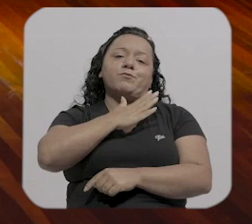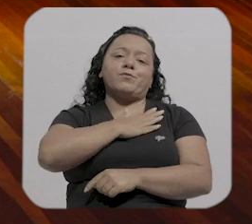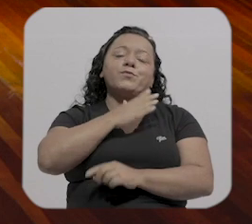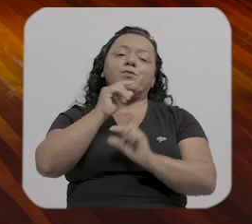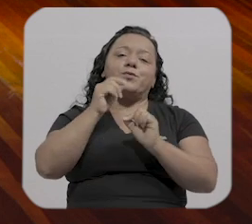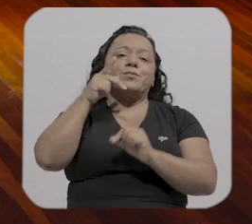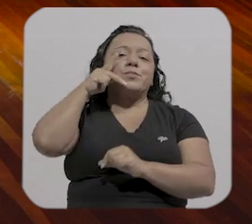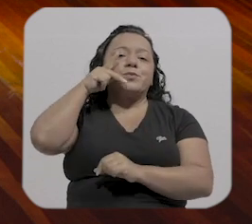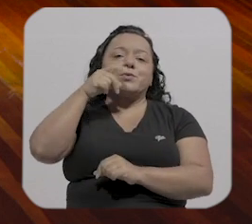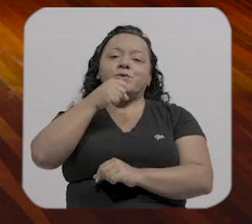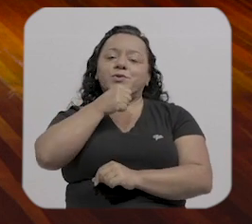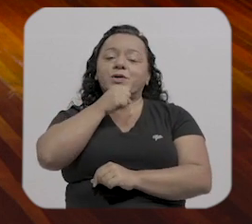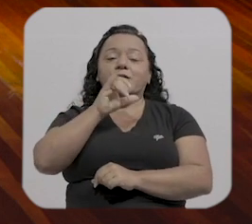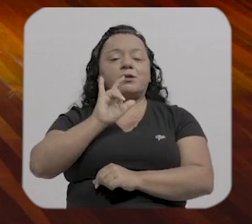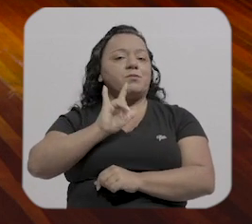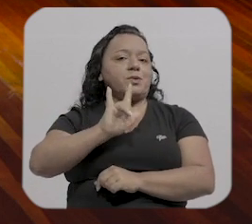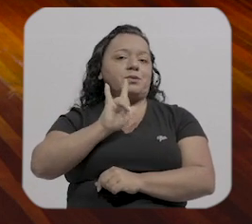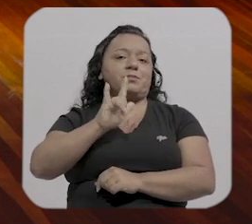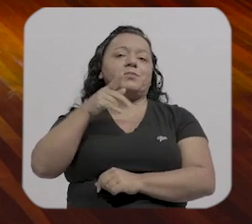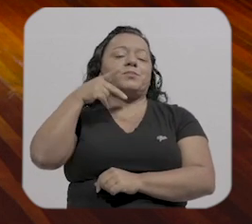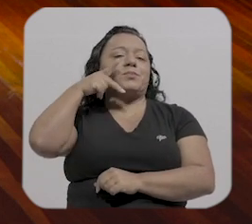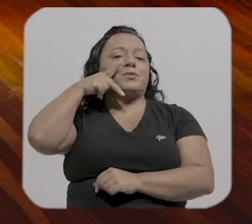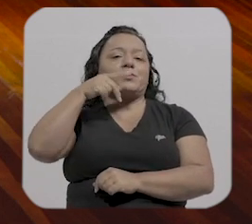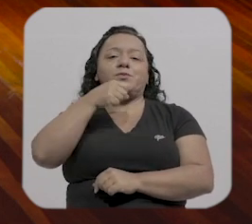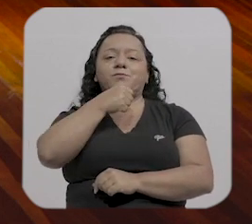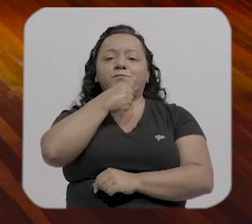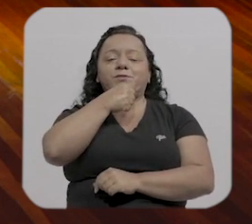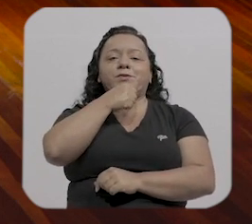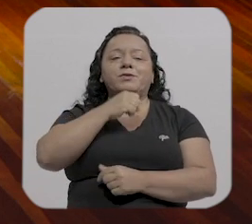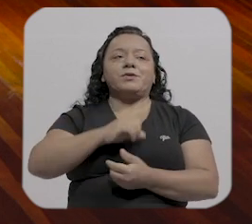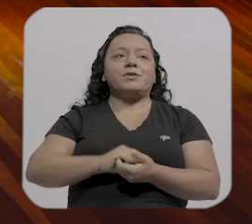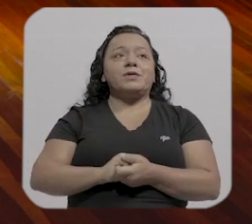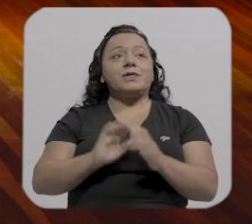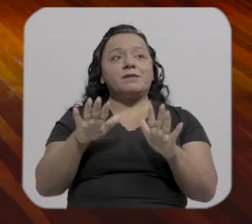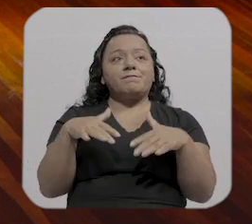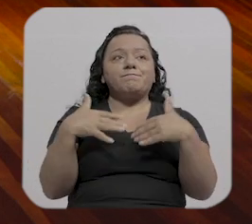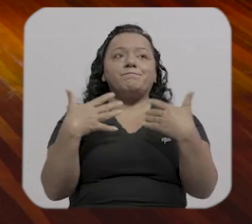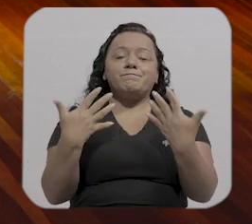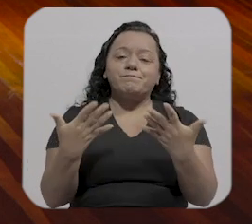de Porto Velho, eu amo Porto Velho, né? Então,